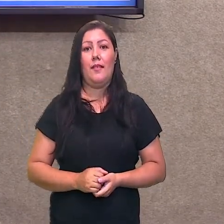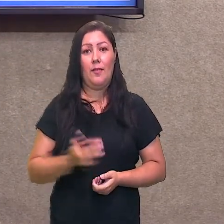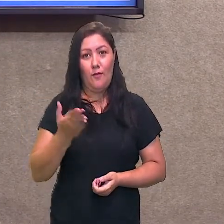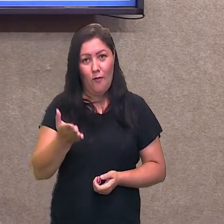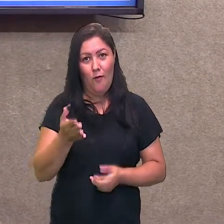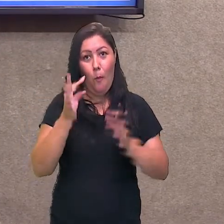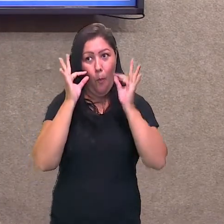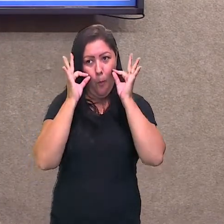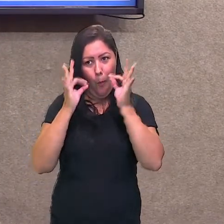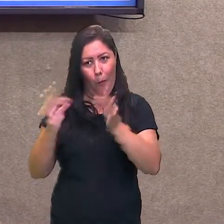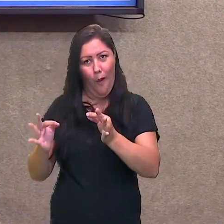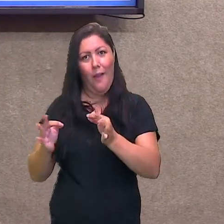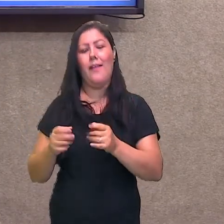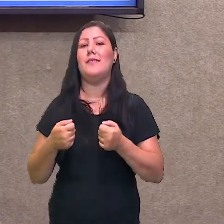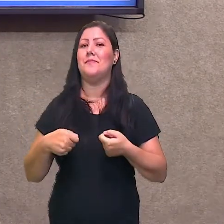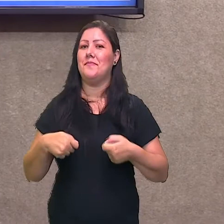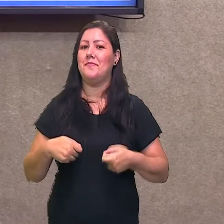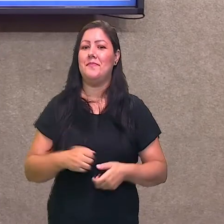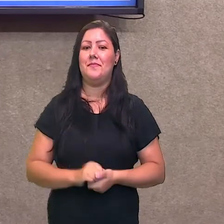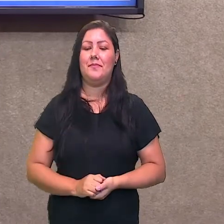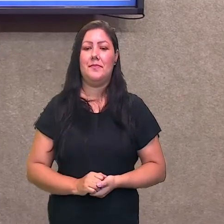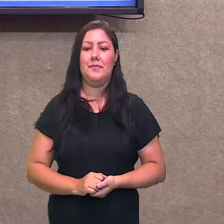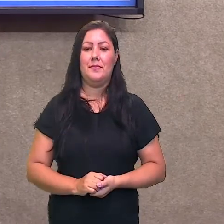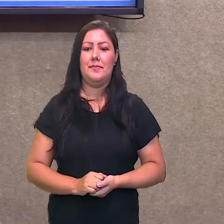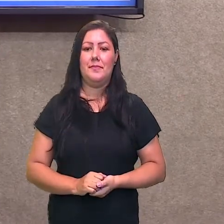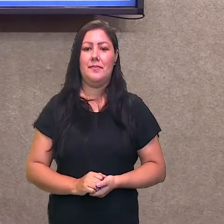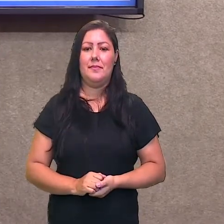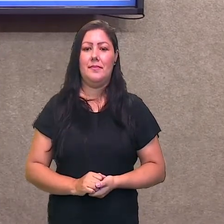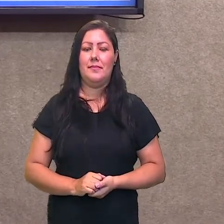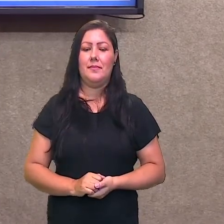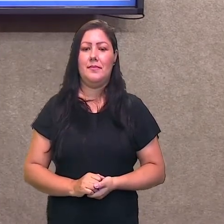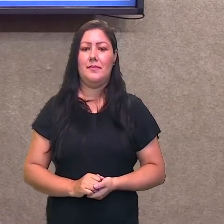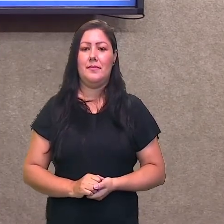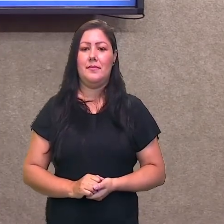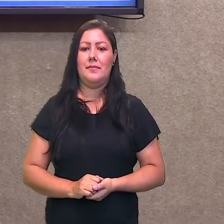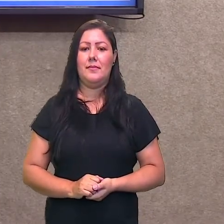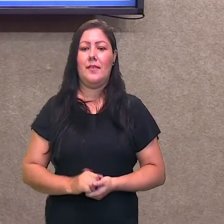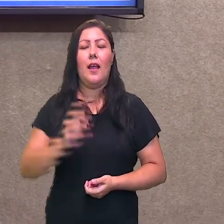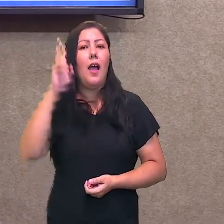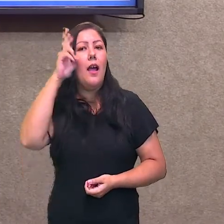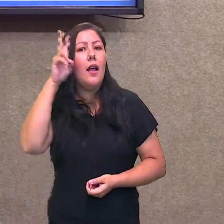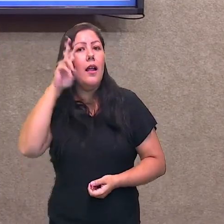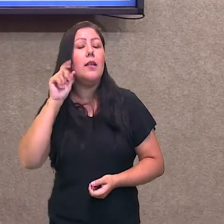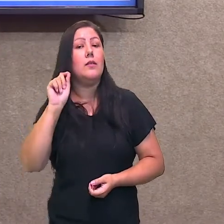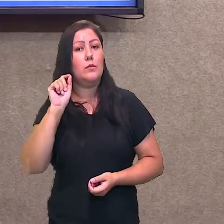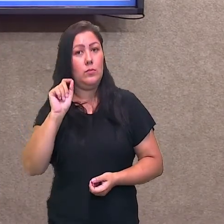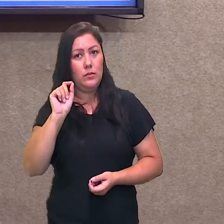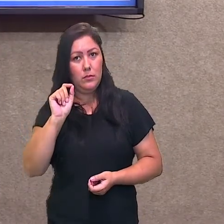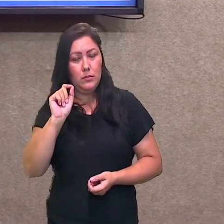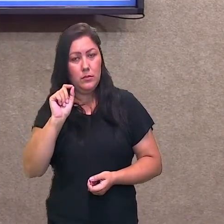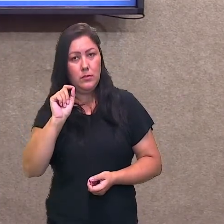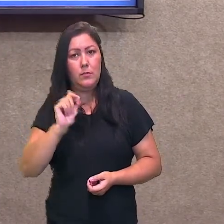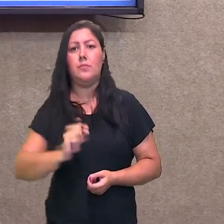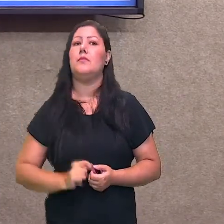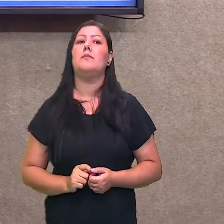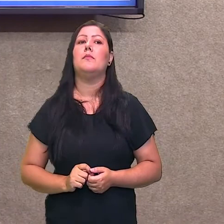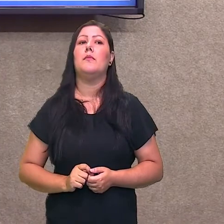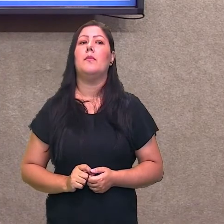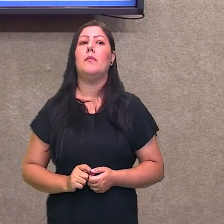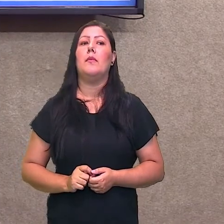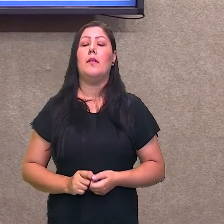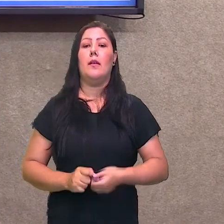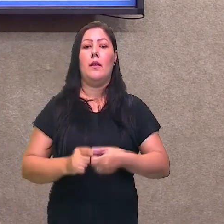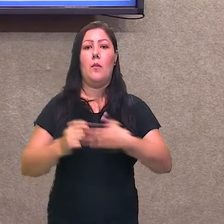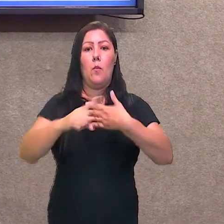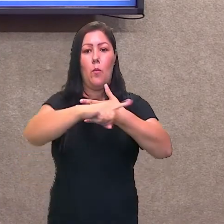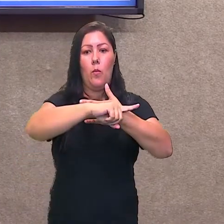isso. Tranquilo? Só para lembrar, em relação à linha do Equador, nós temos terra